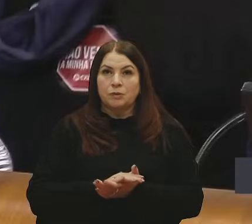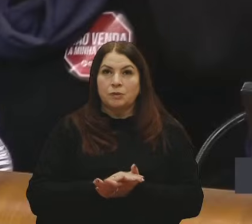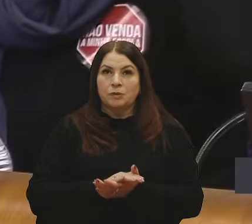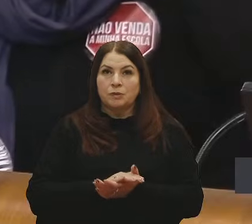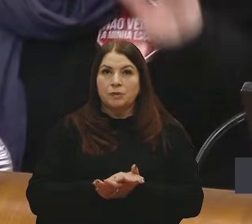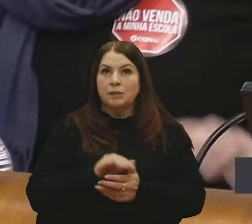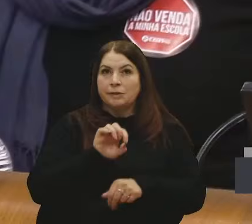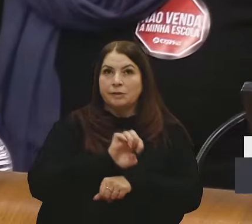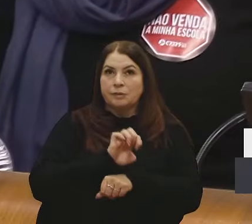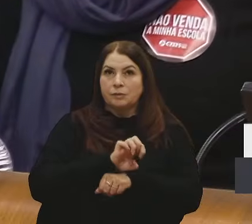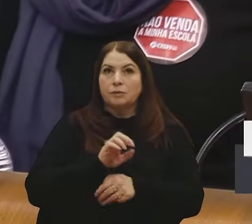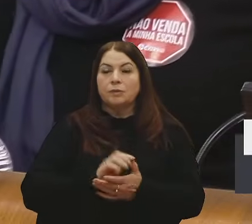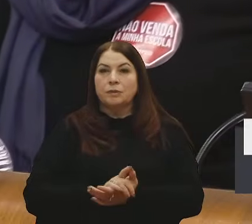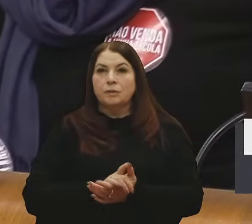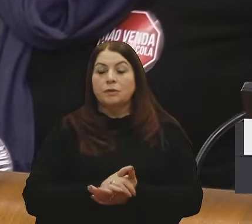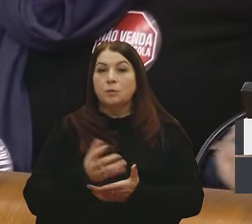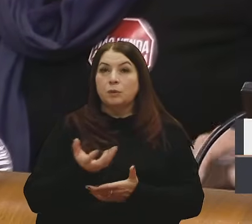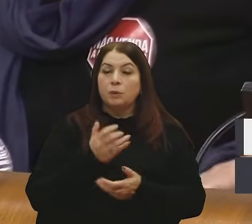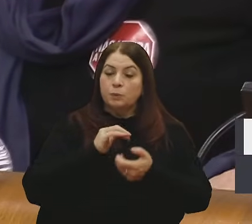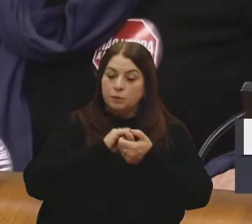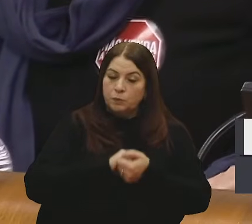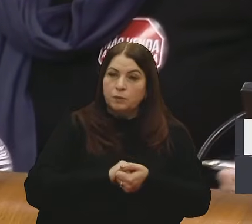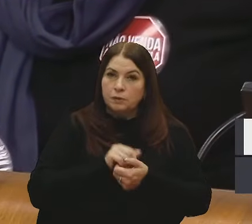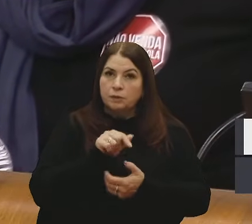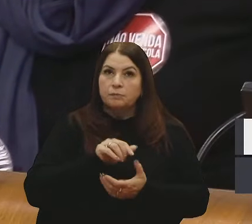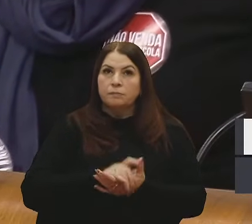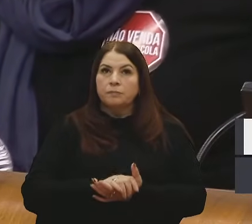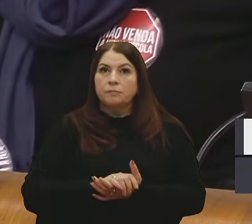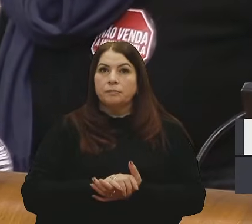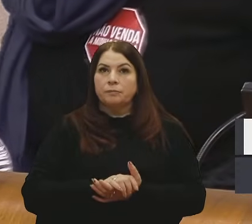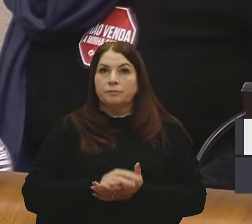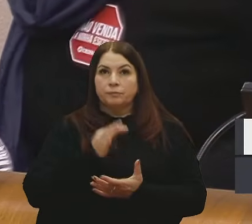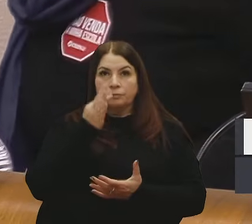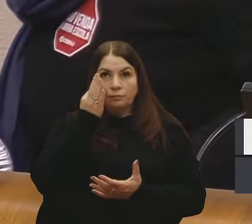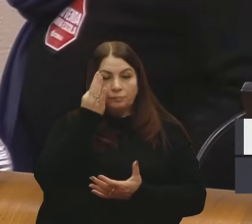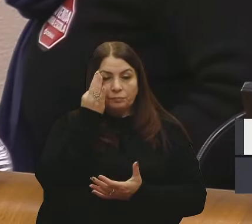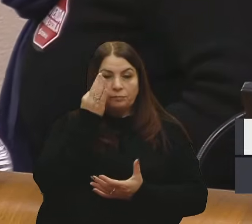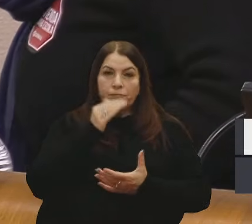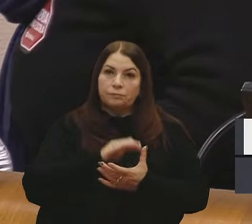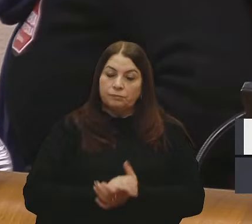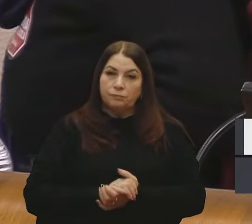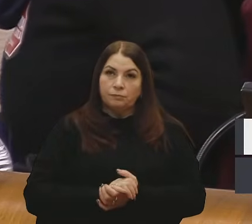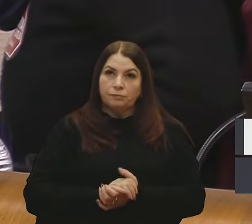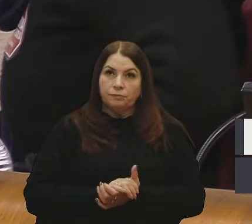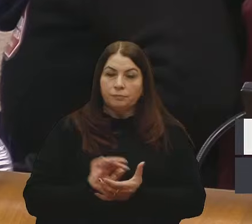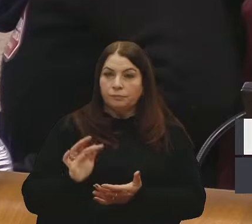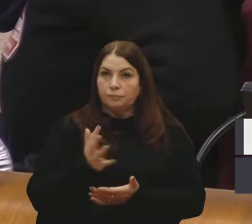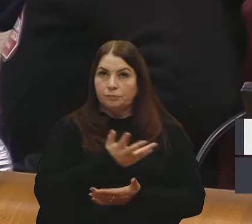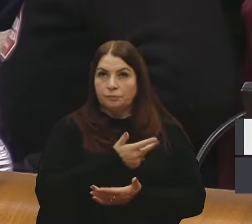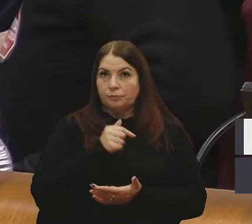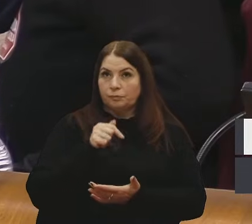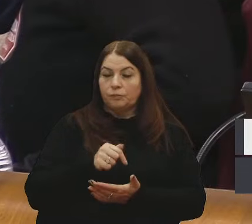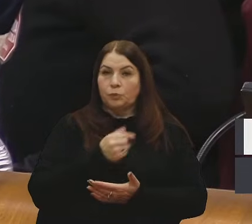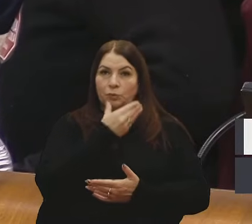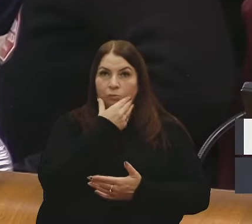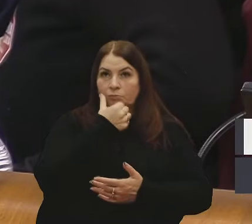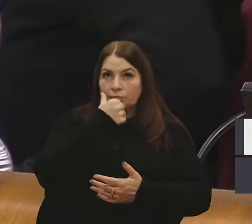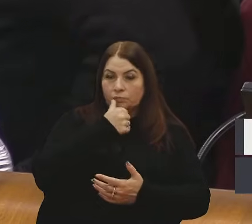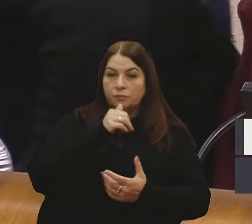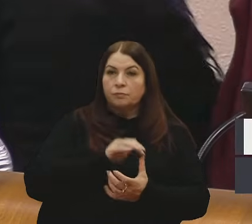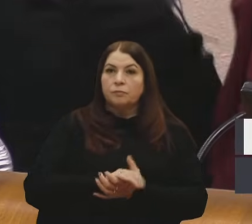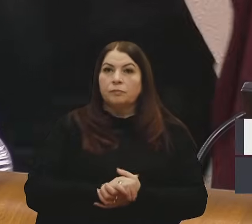escolas estaduais. Eu quero saudar a presença de todos e de